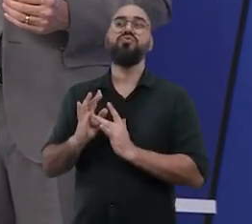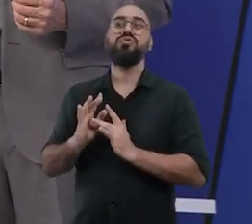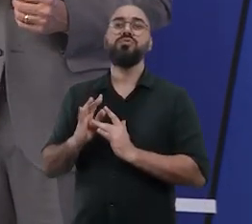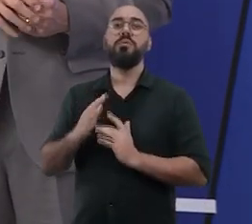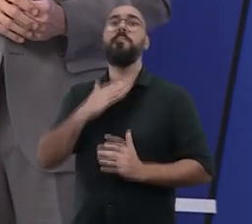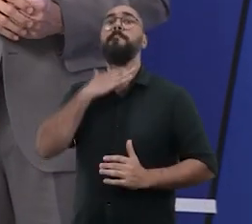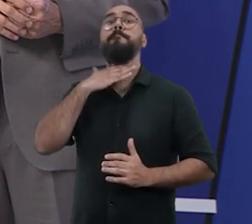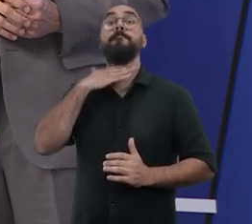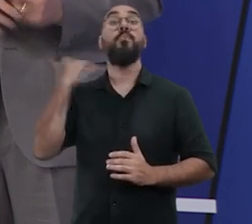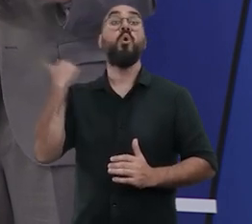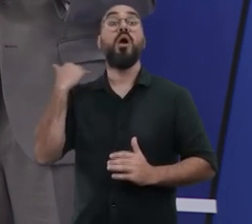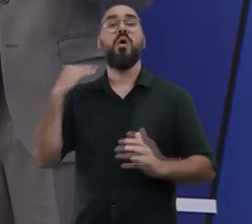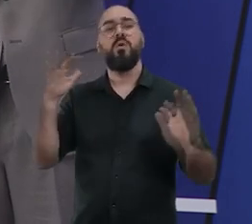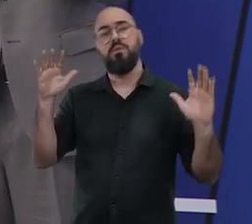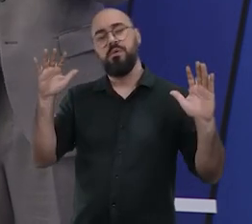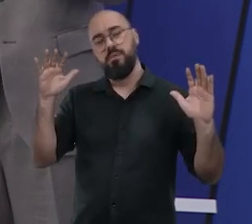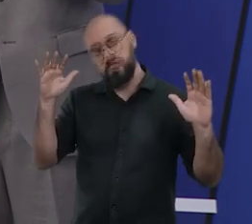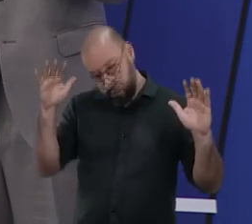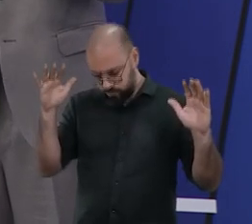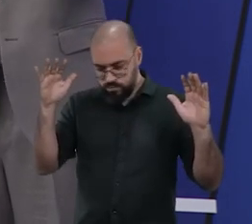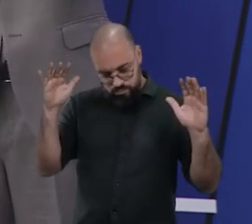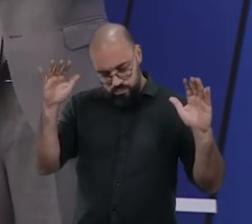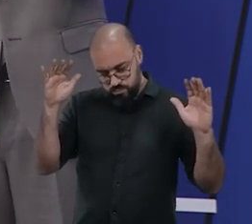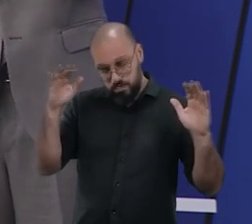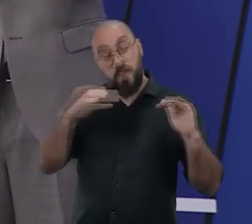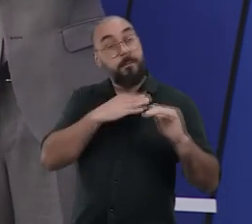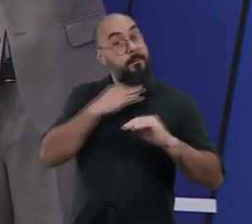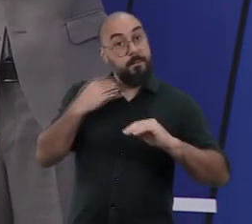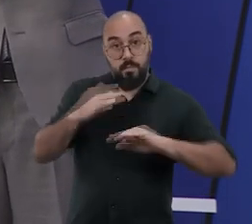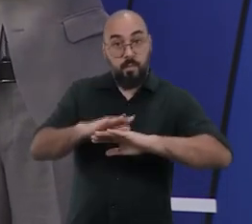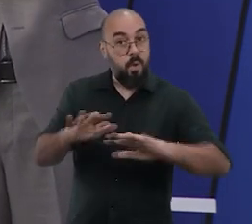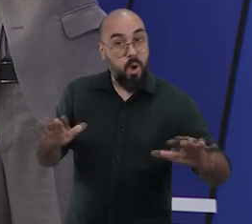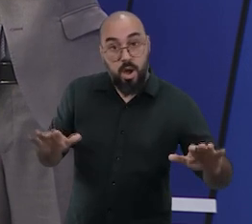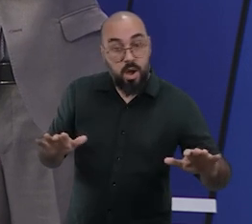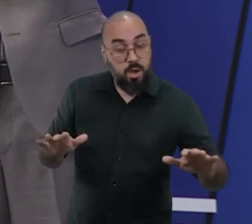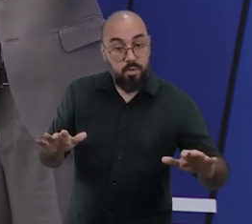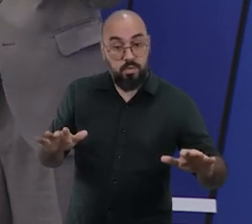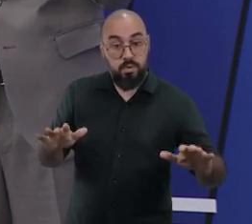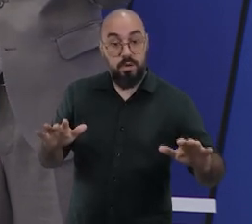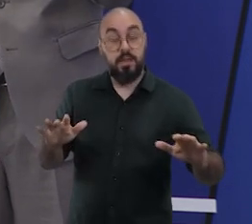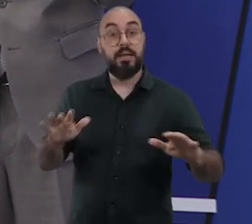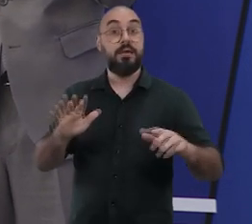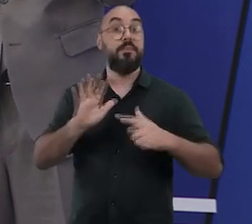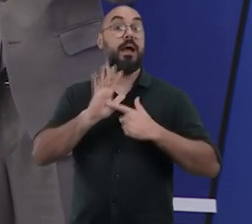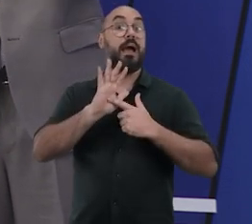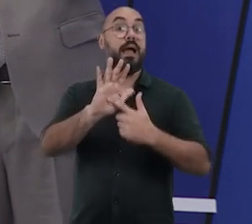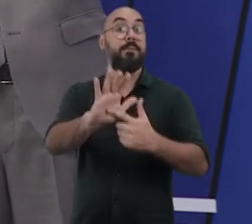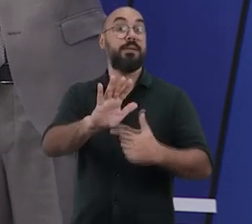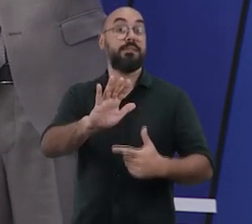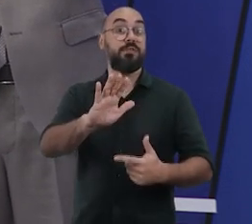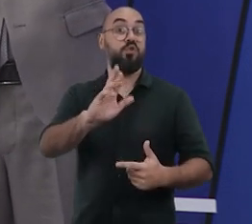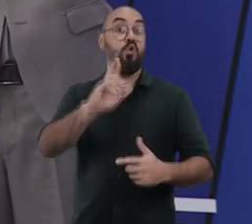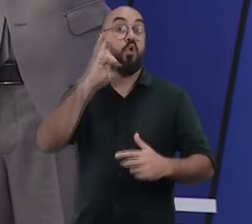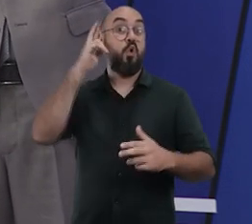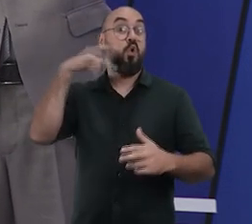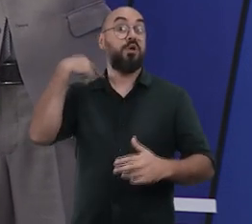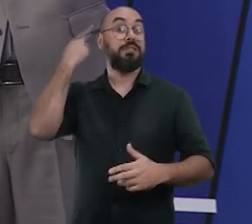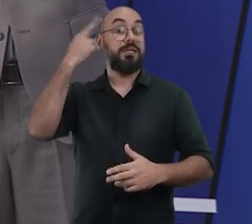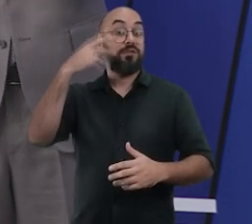algo acontece que representa que Jesus é o cordeiro definitivo, é o